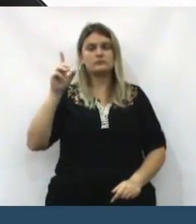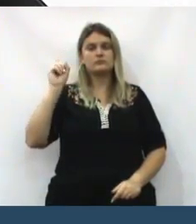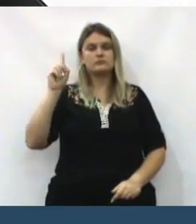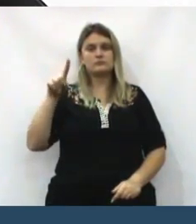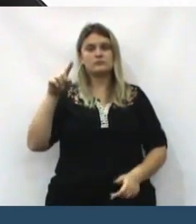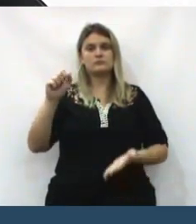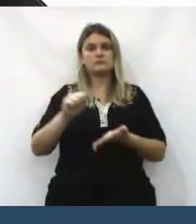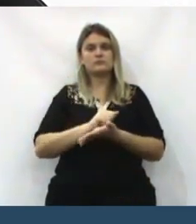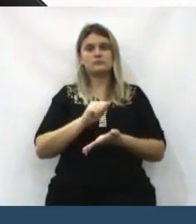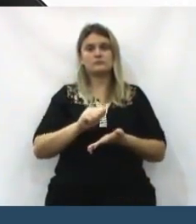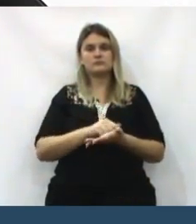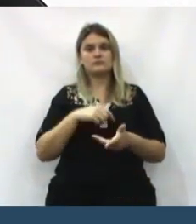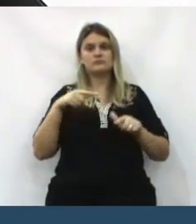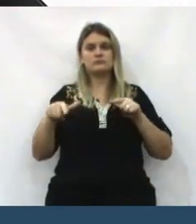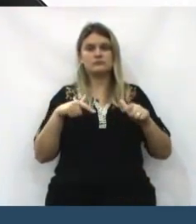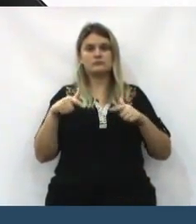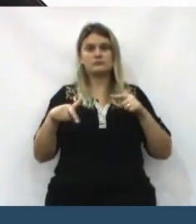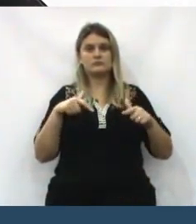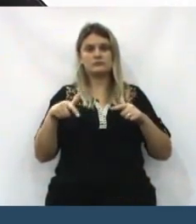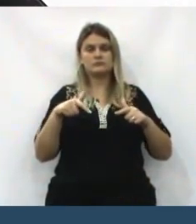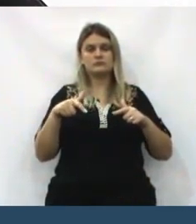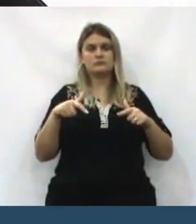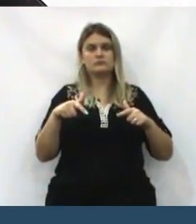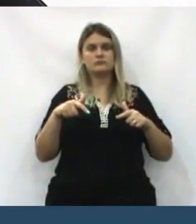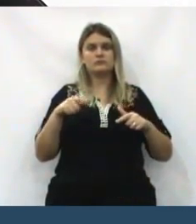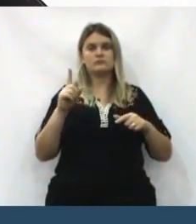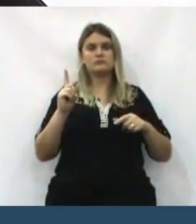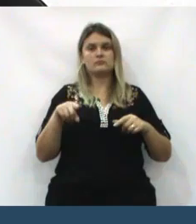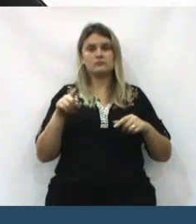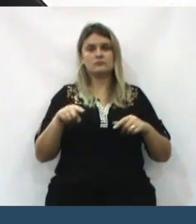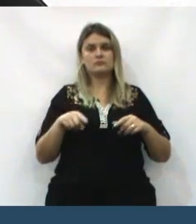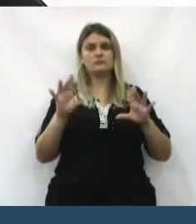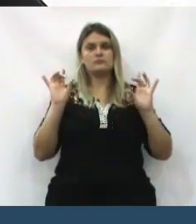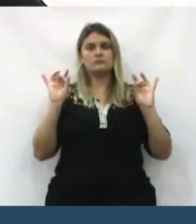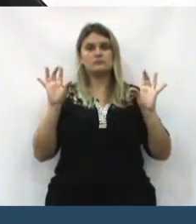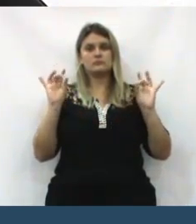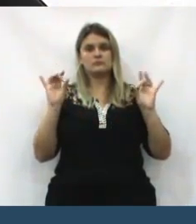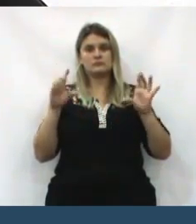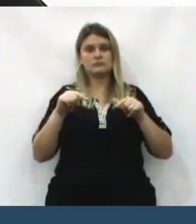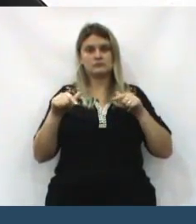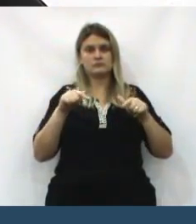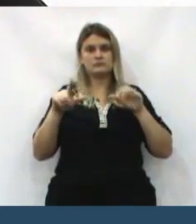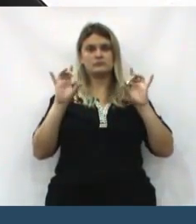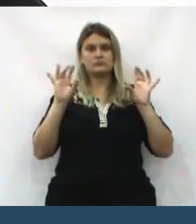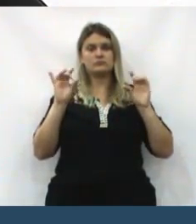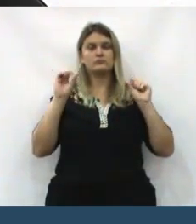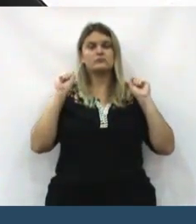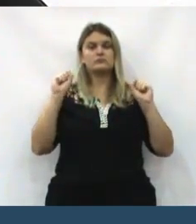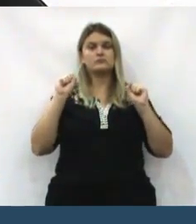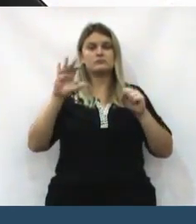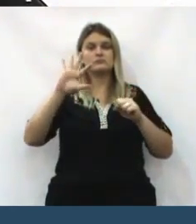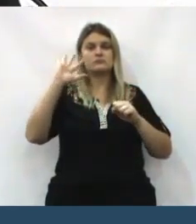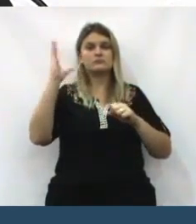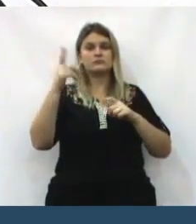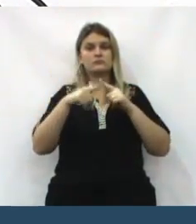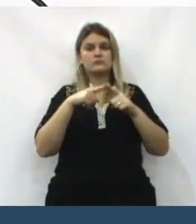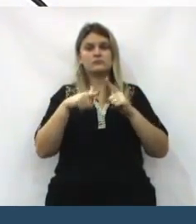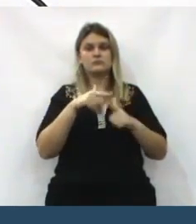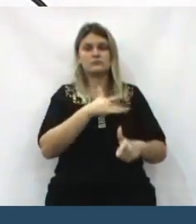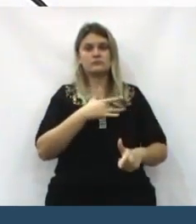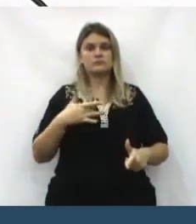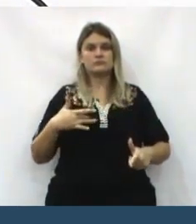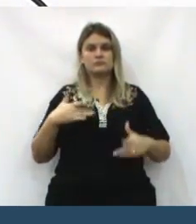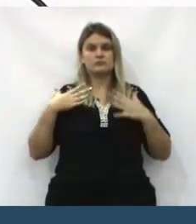terceiro, cujas atividades sejam exercidas sob condições especiais que prejudiquem a saúde